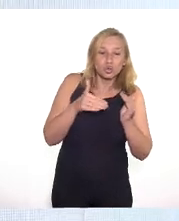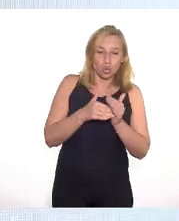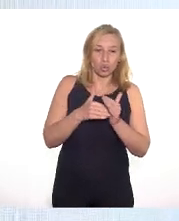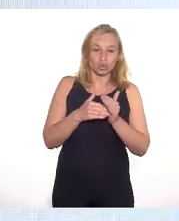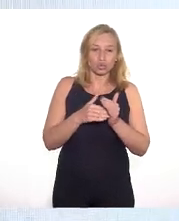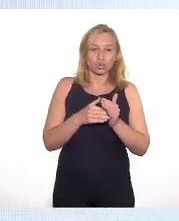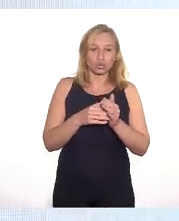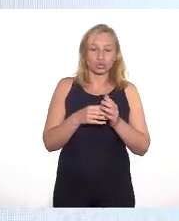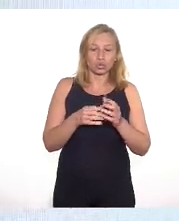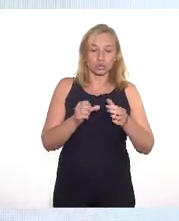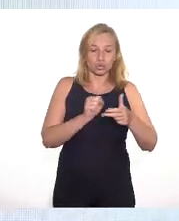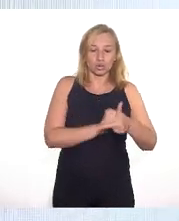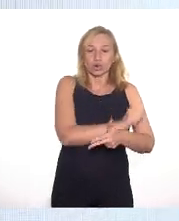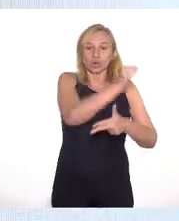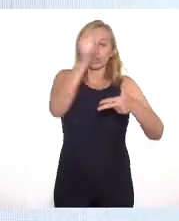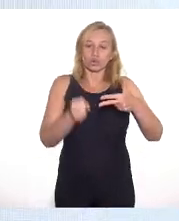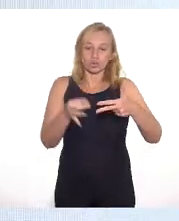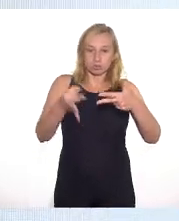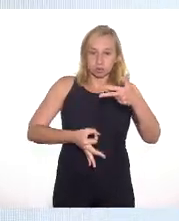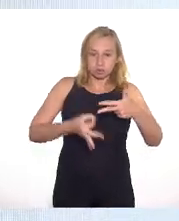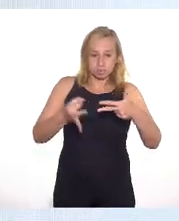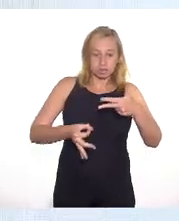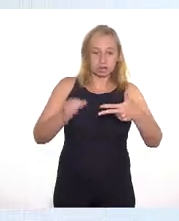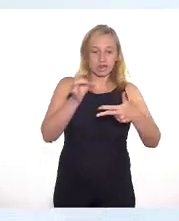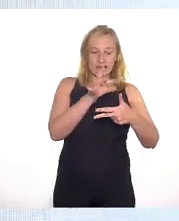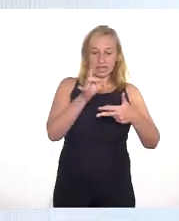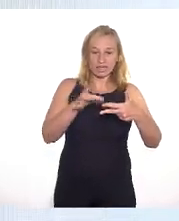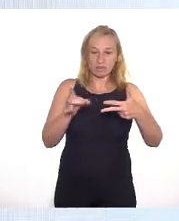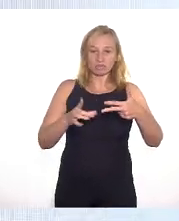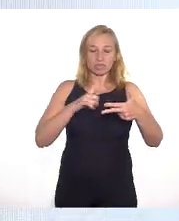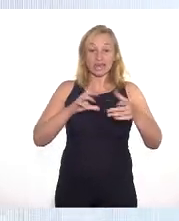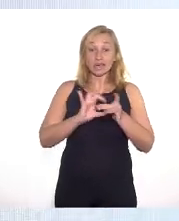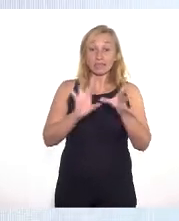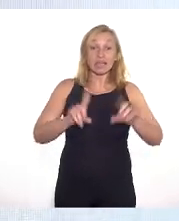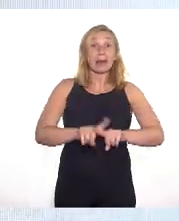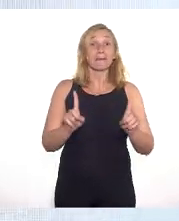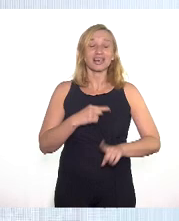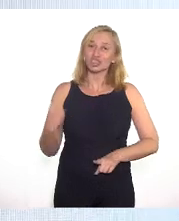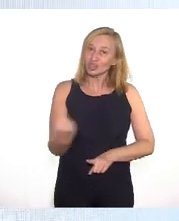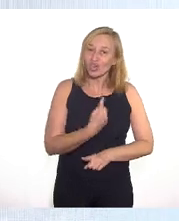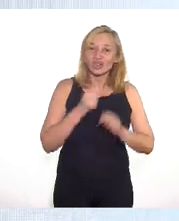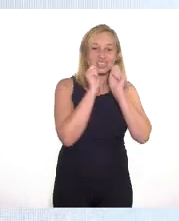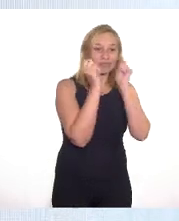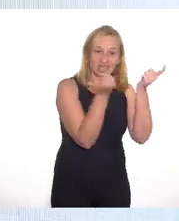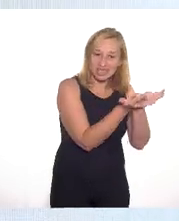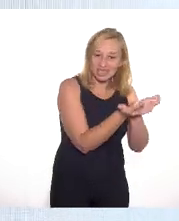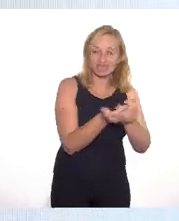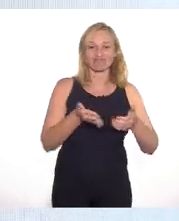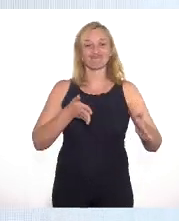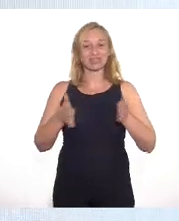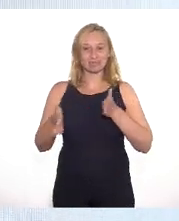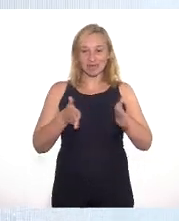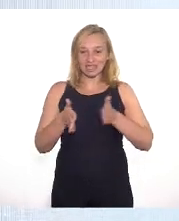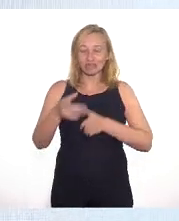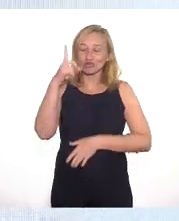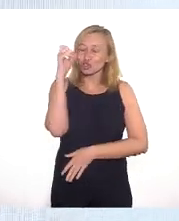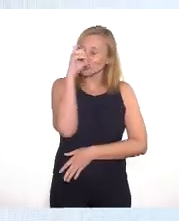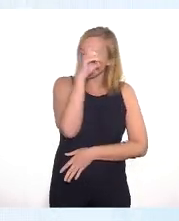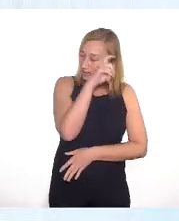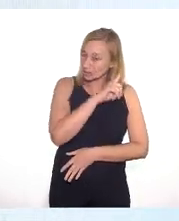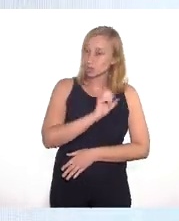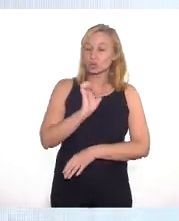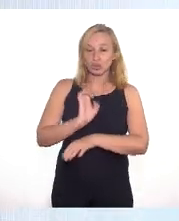todos os poderes tenham essa sua autonomia. Mas nós, a Assembleia Legislativa, nesse período duro que o Estado